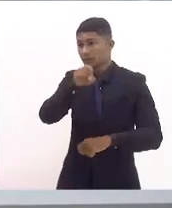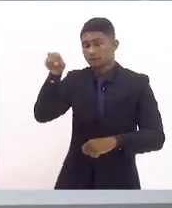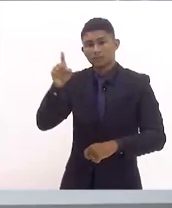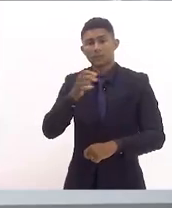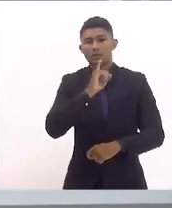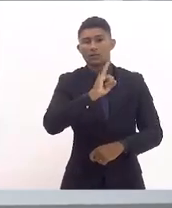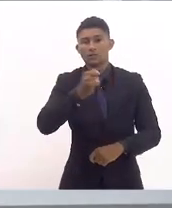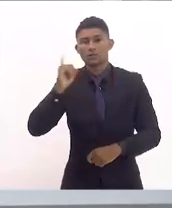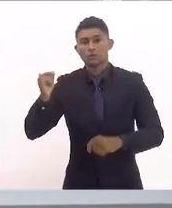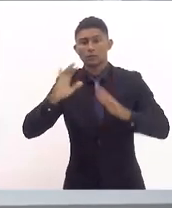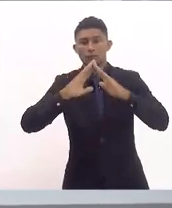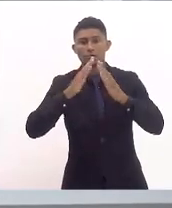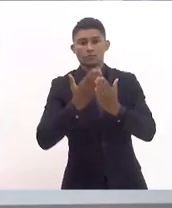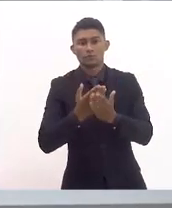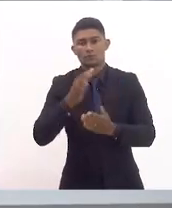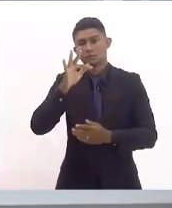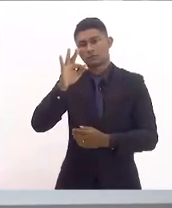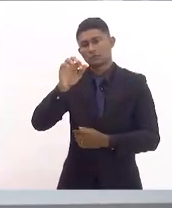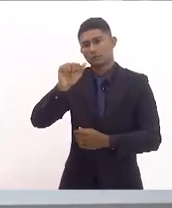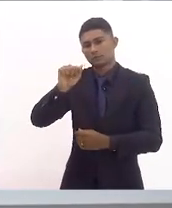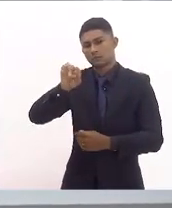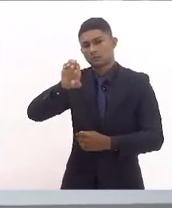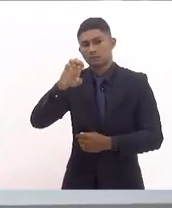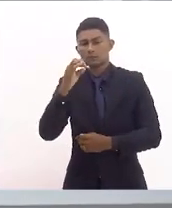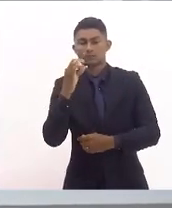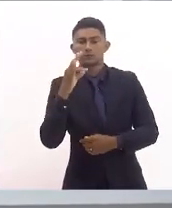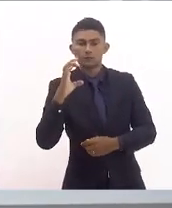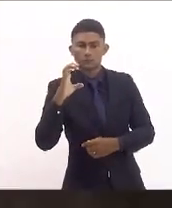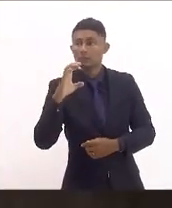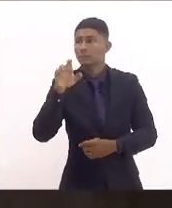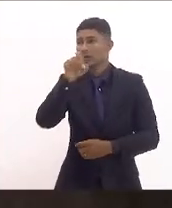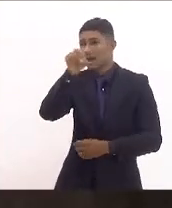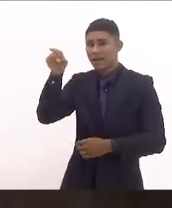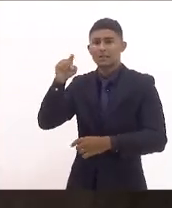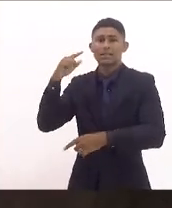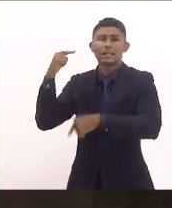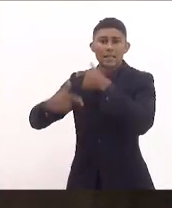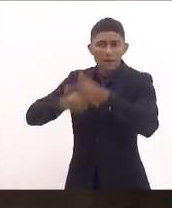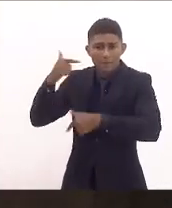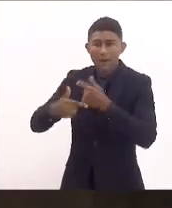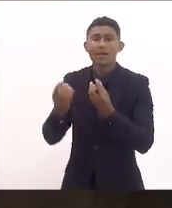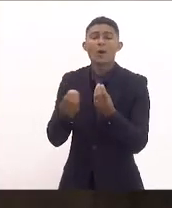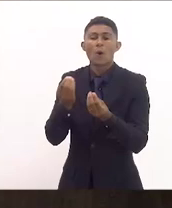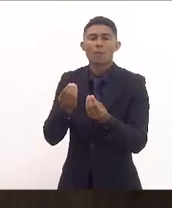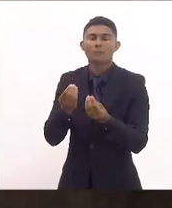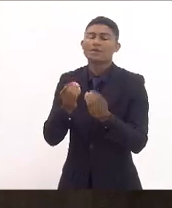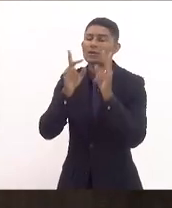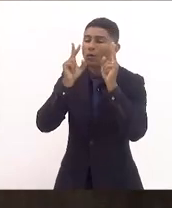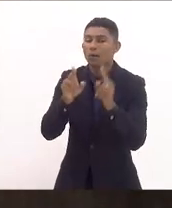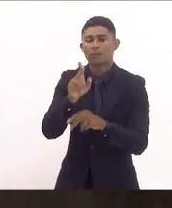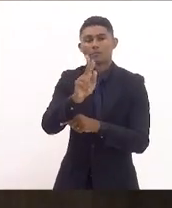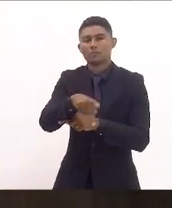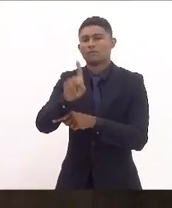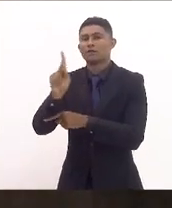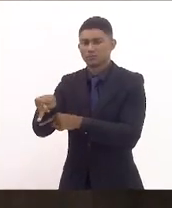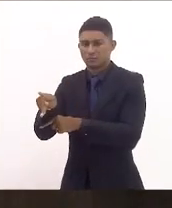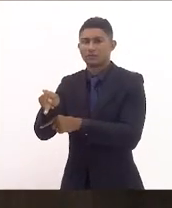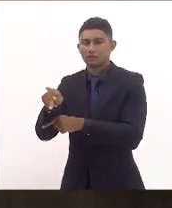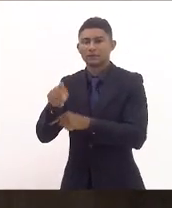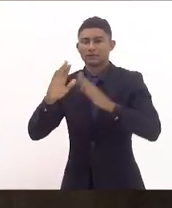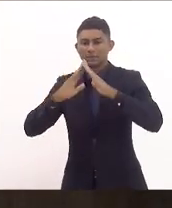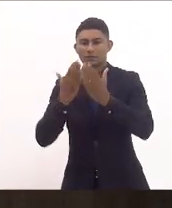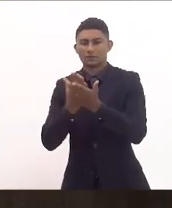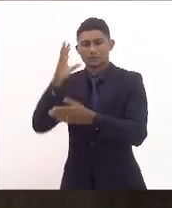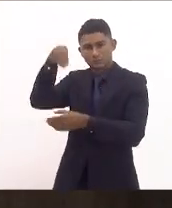instrutores e os instrutores que trabalham como professores dentro da Faetec mas